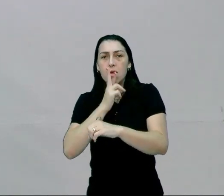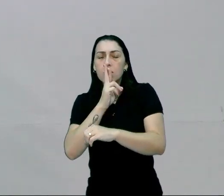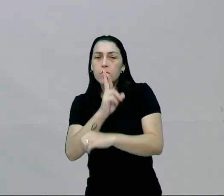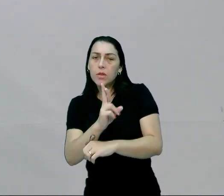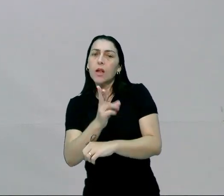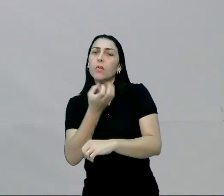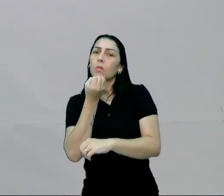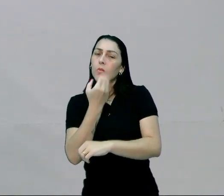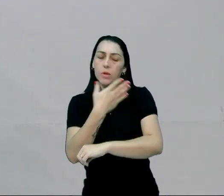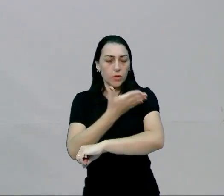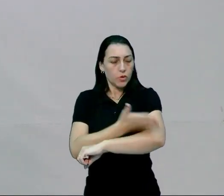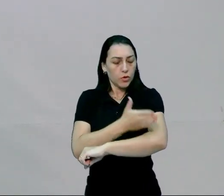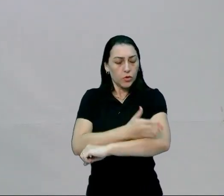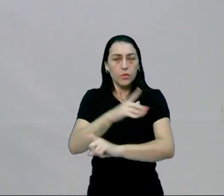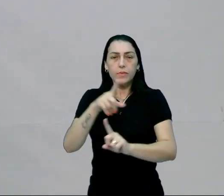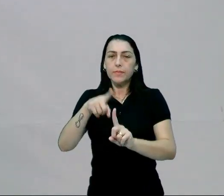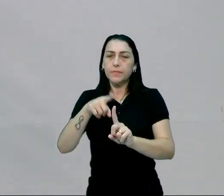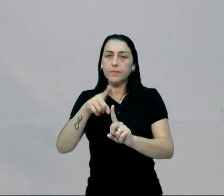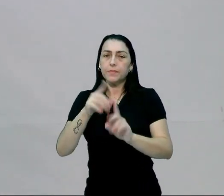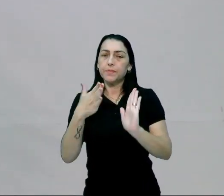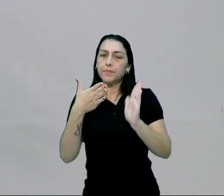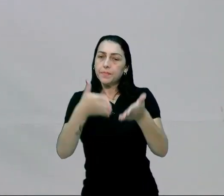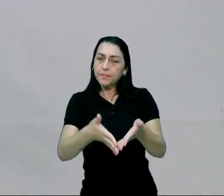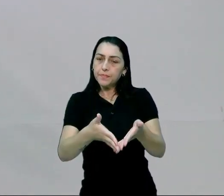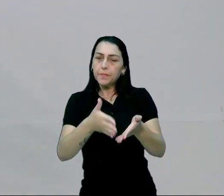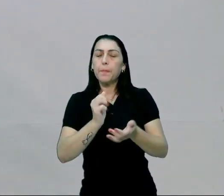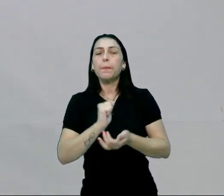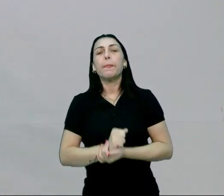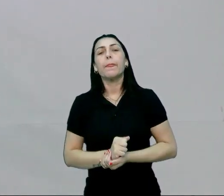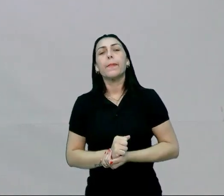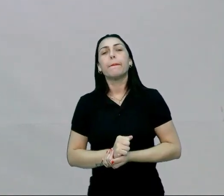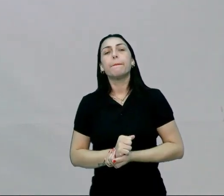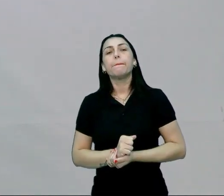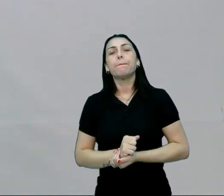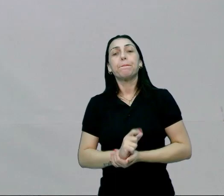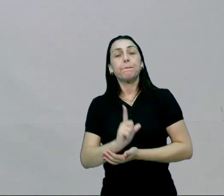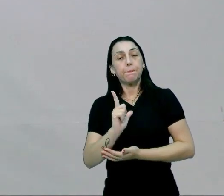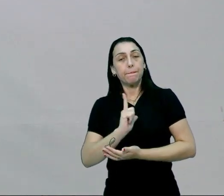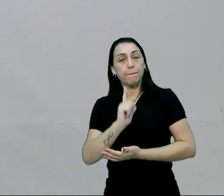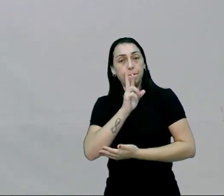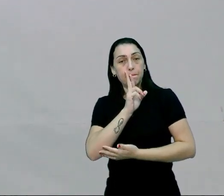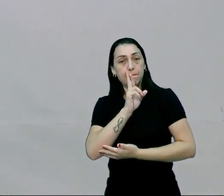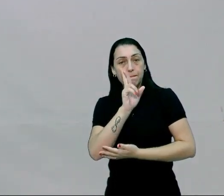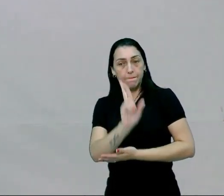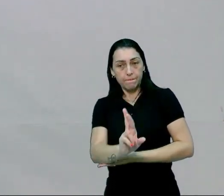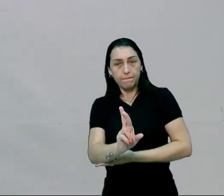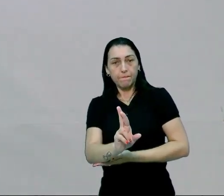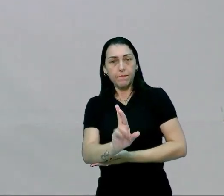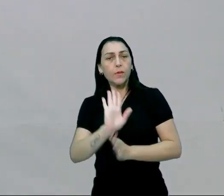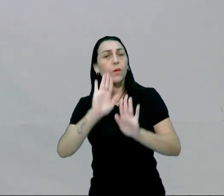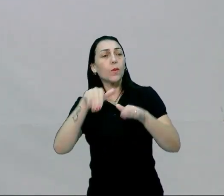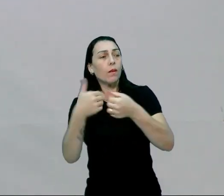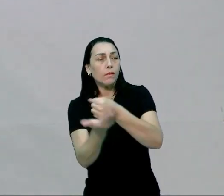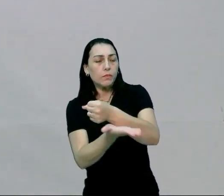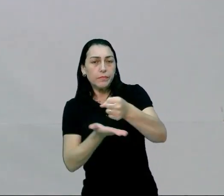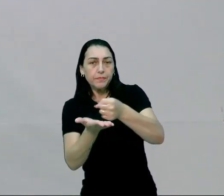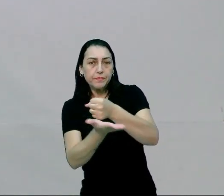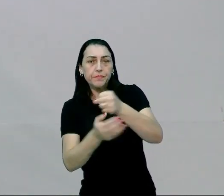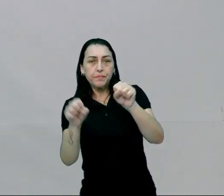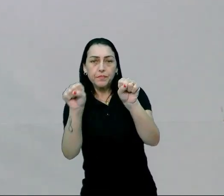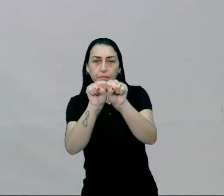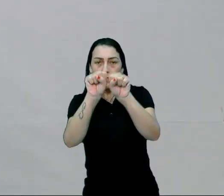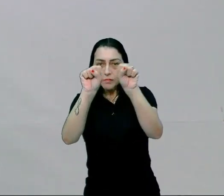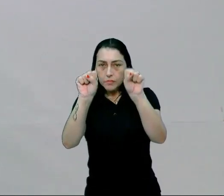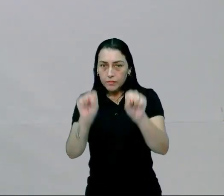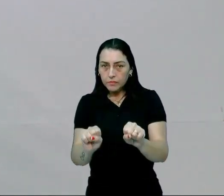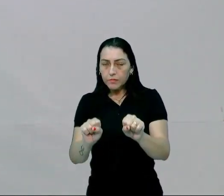aquele tipo de prática. Então, é esse o direcionamento. Rendimento, obter resultados, e aí qual é a base? Essa